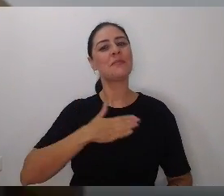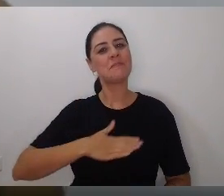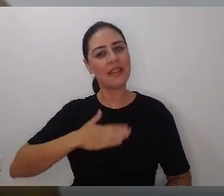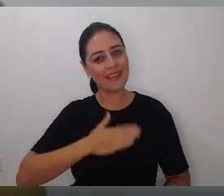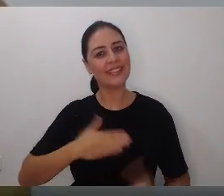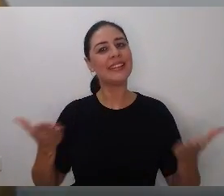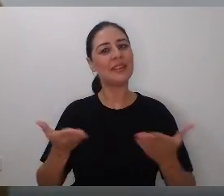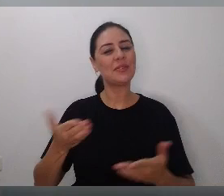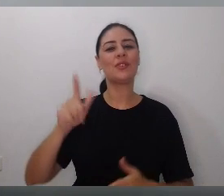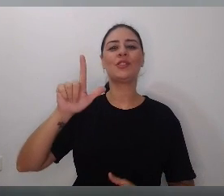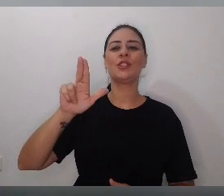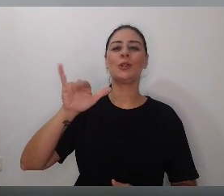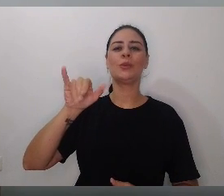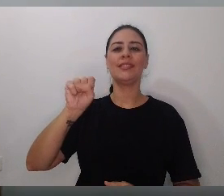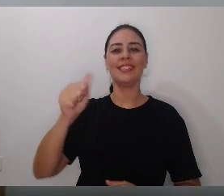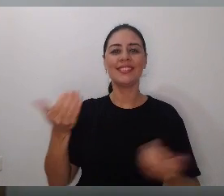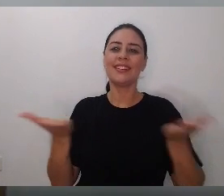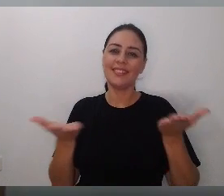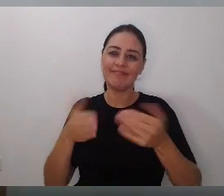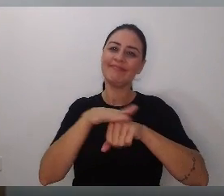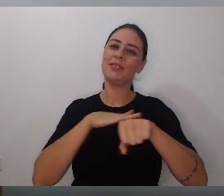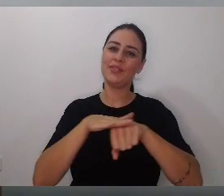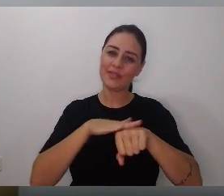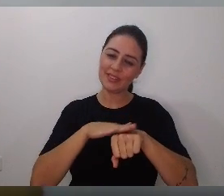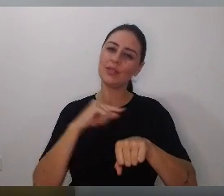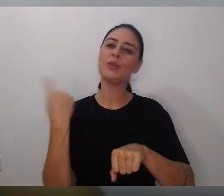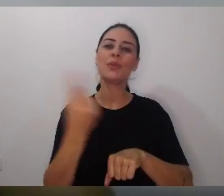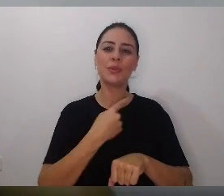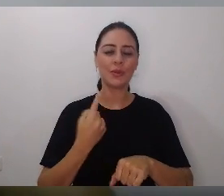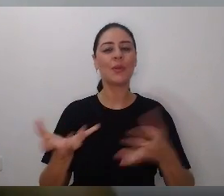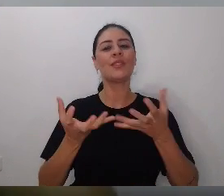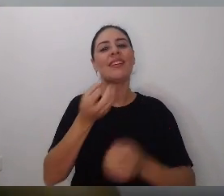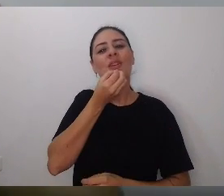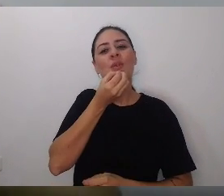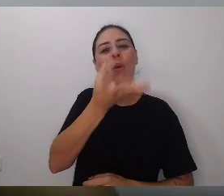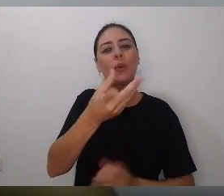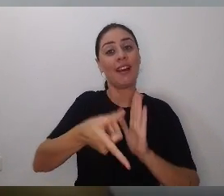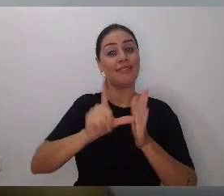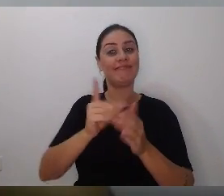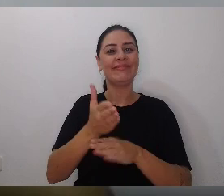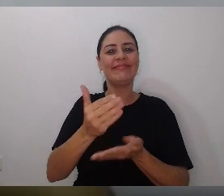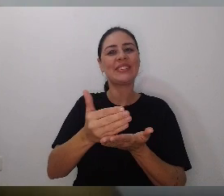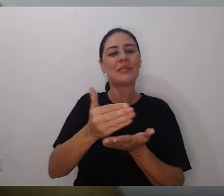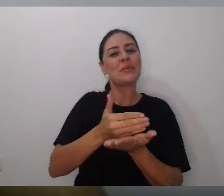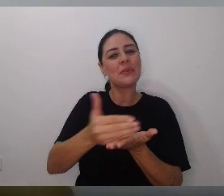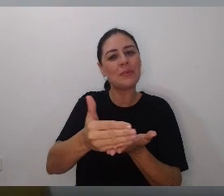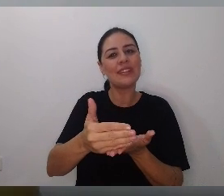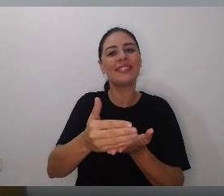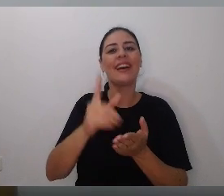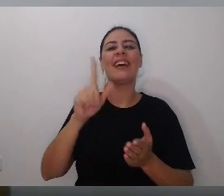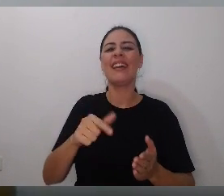Olá, olá a todos, prazer ter você, Luísa, hoje conversando conosco um pouquinho. Queria contar para vocês, antes da